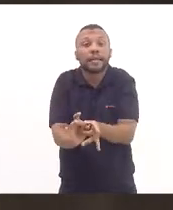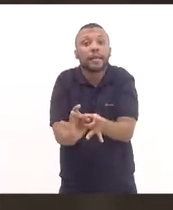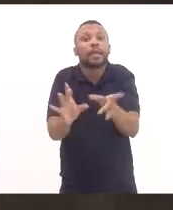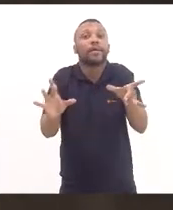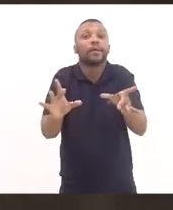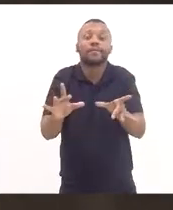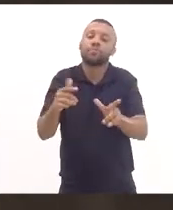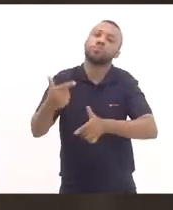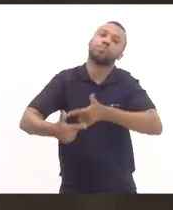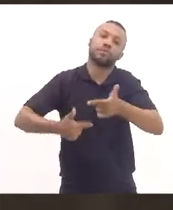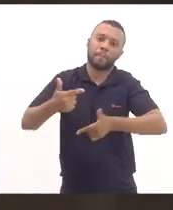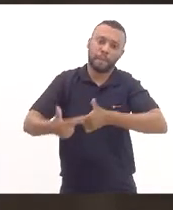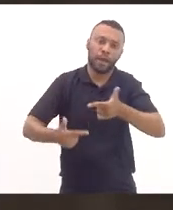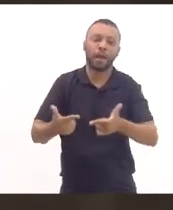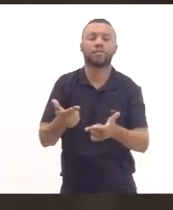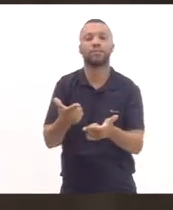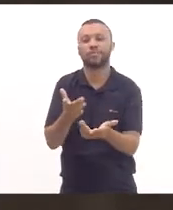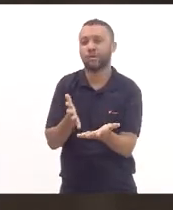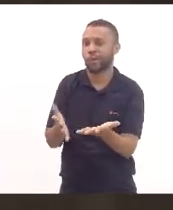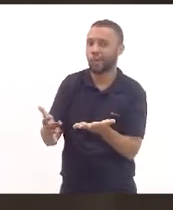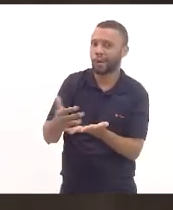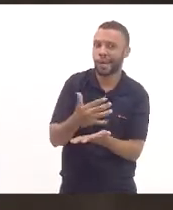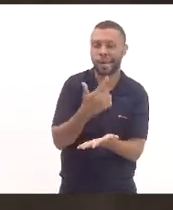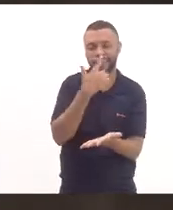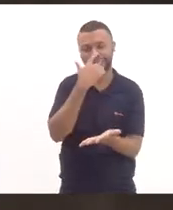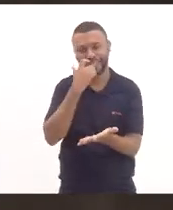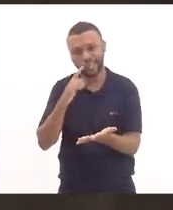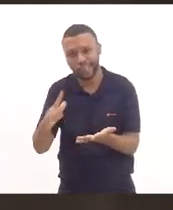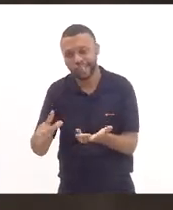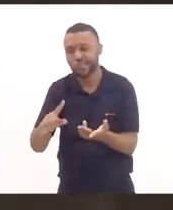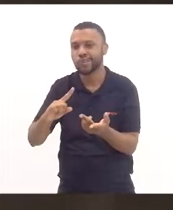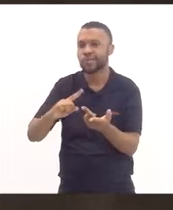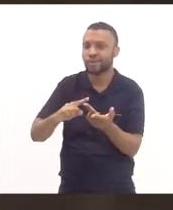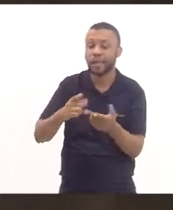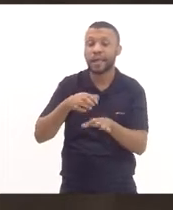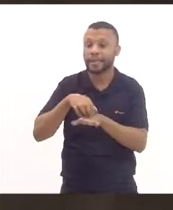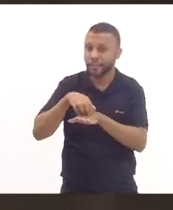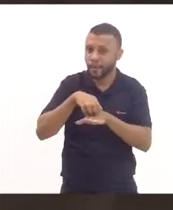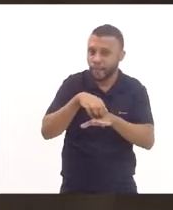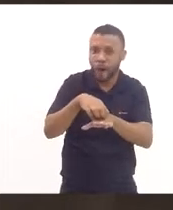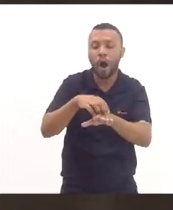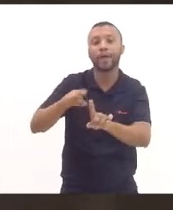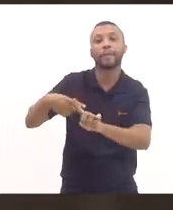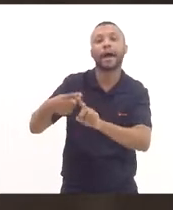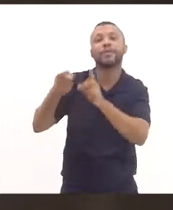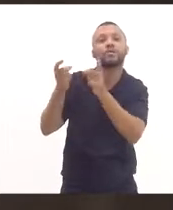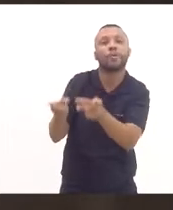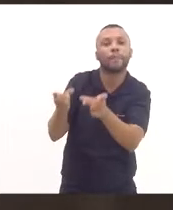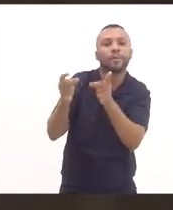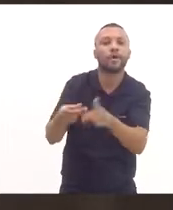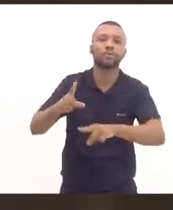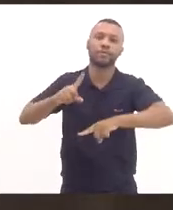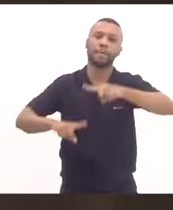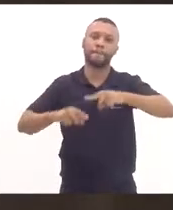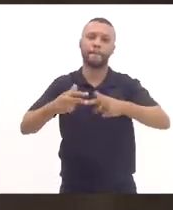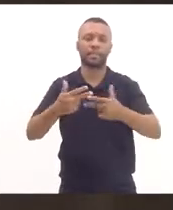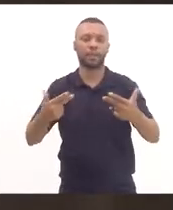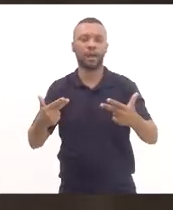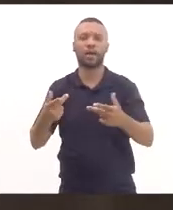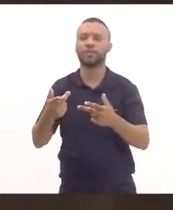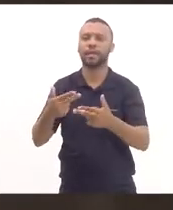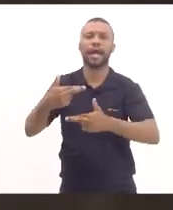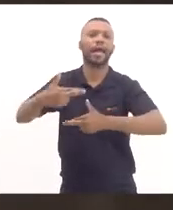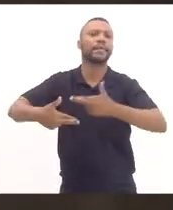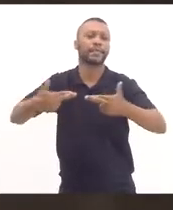para atividade de coleta, transporte e comercialização de materiais recicláveis em todo